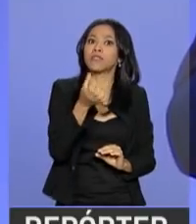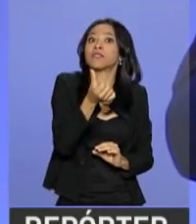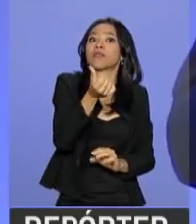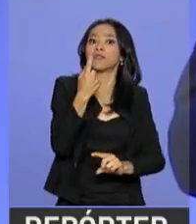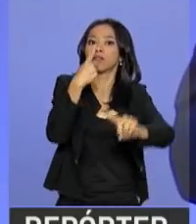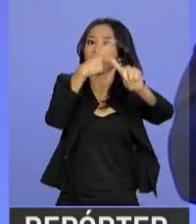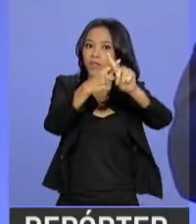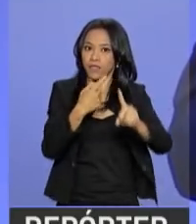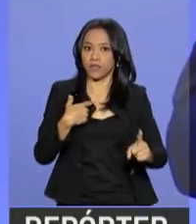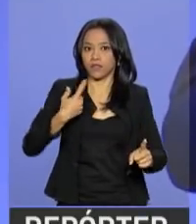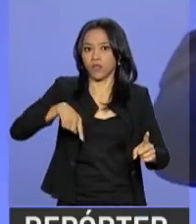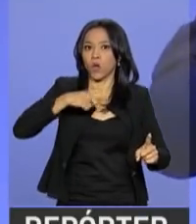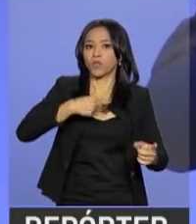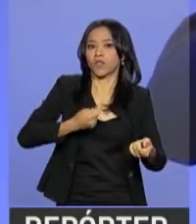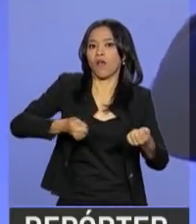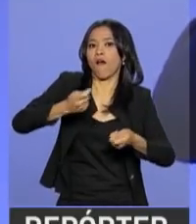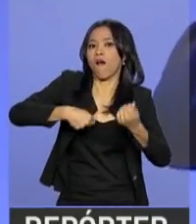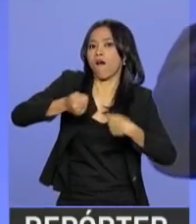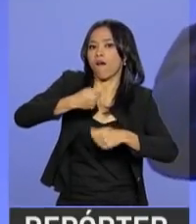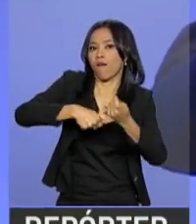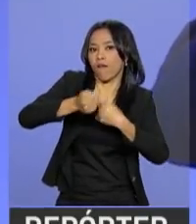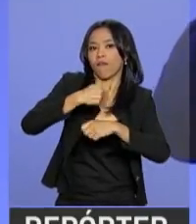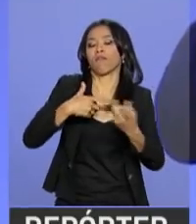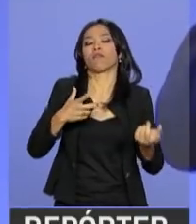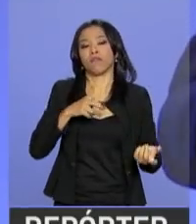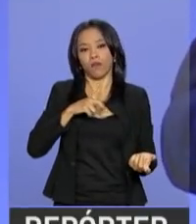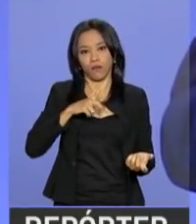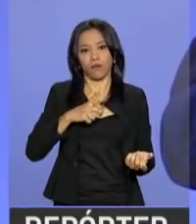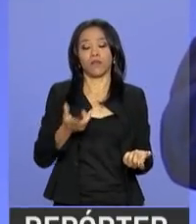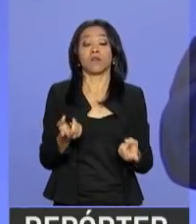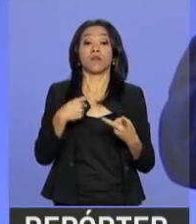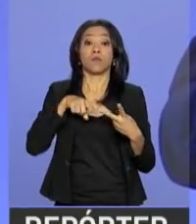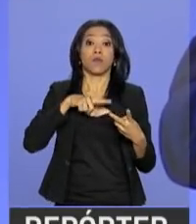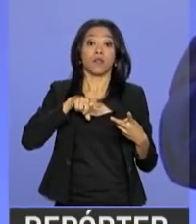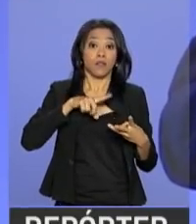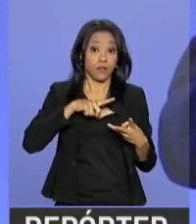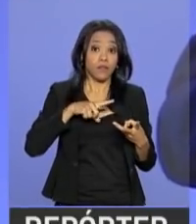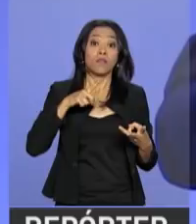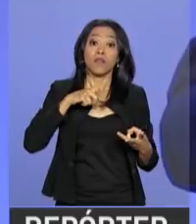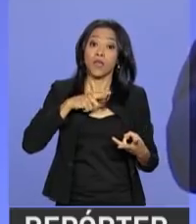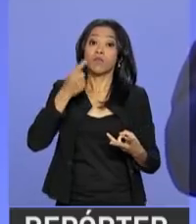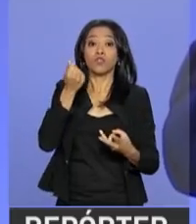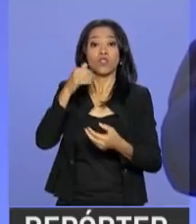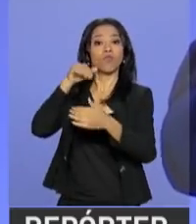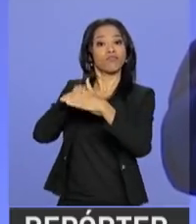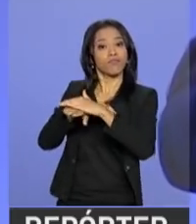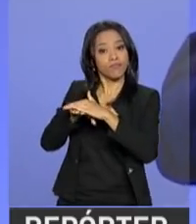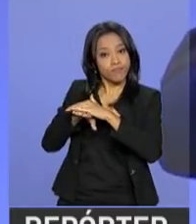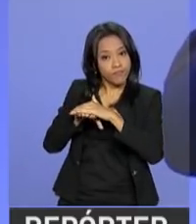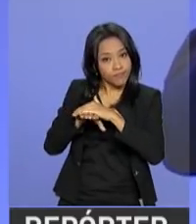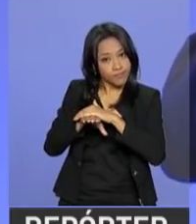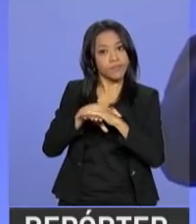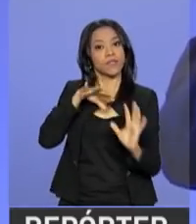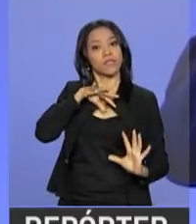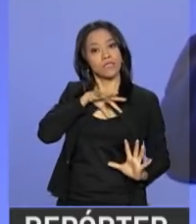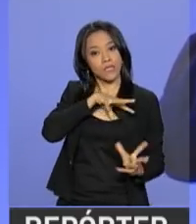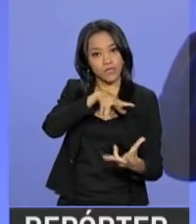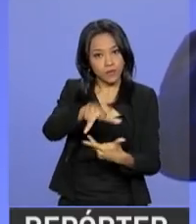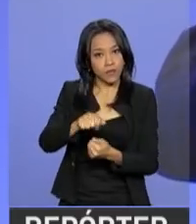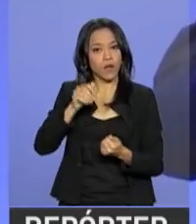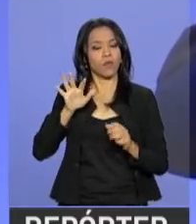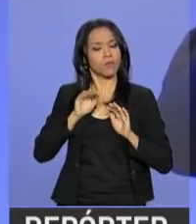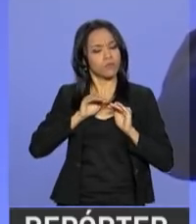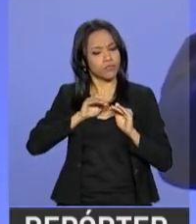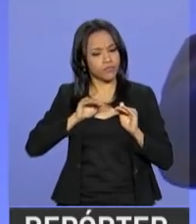de transações comerciais temos uma reserva internacional estável aos 67 anos